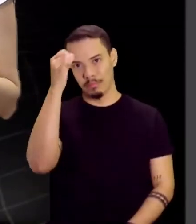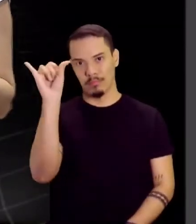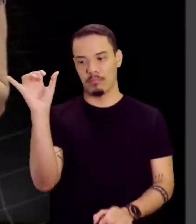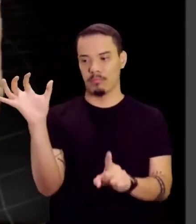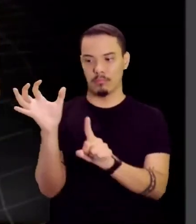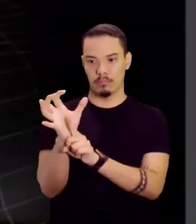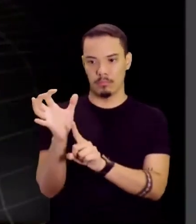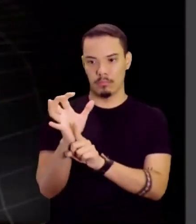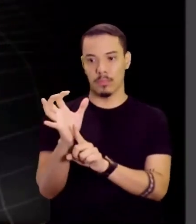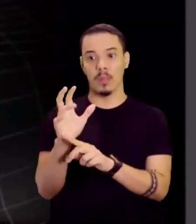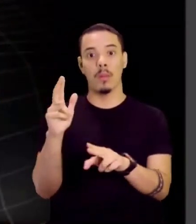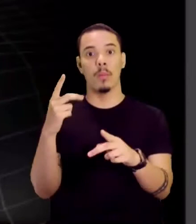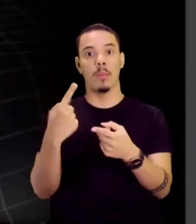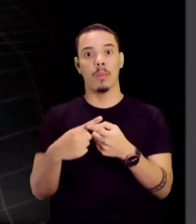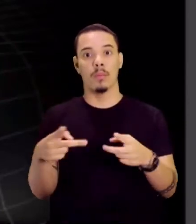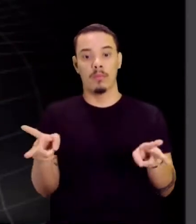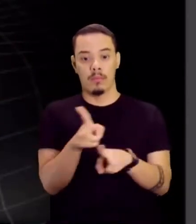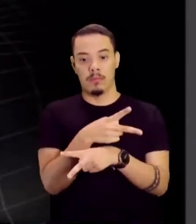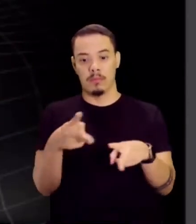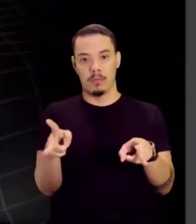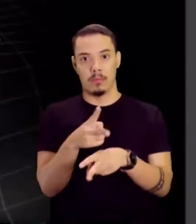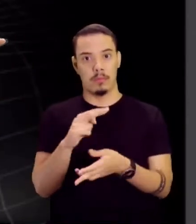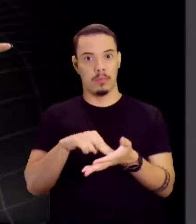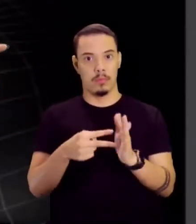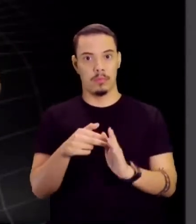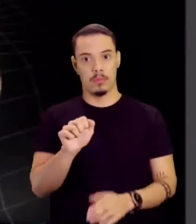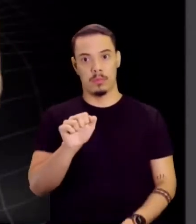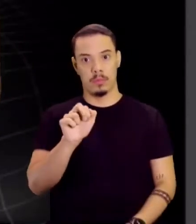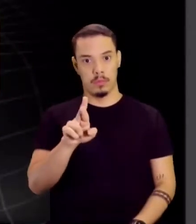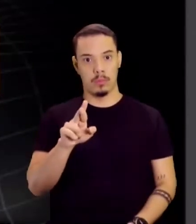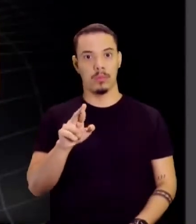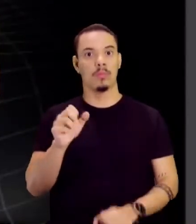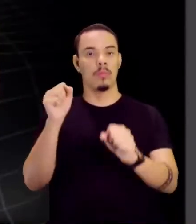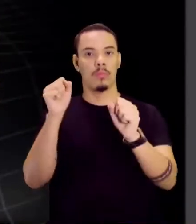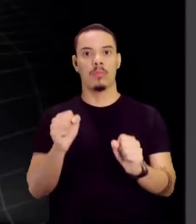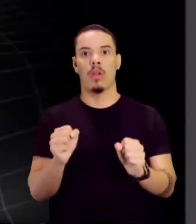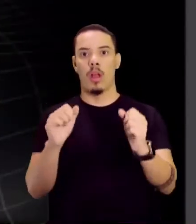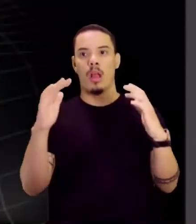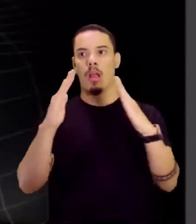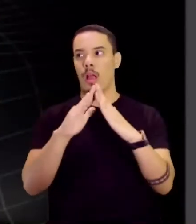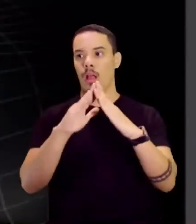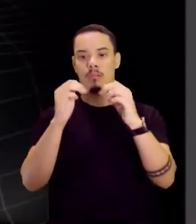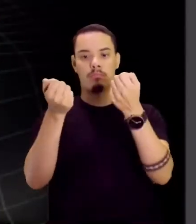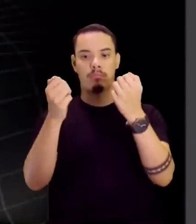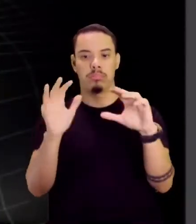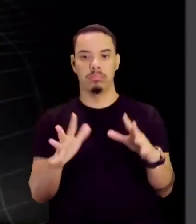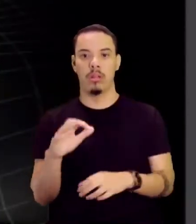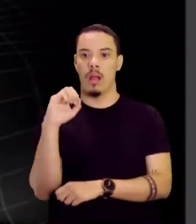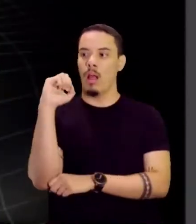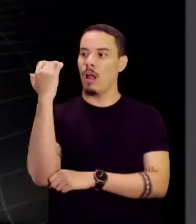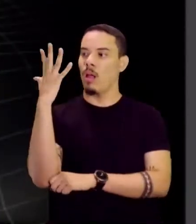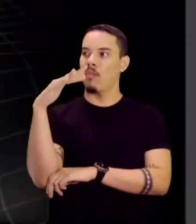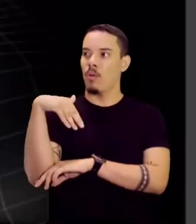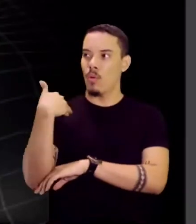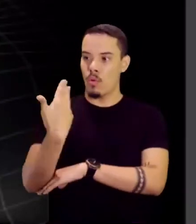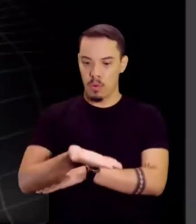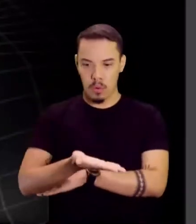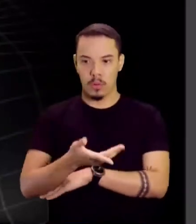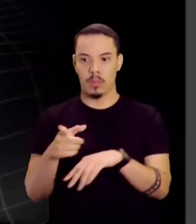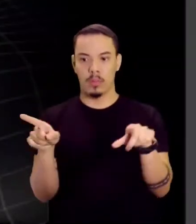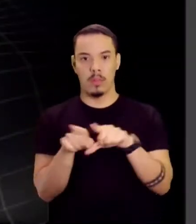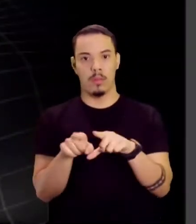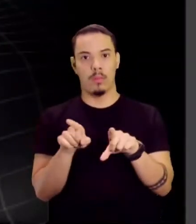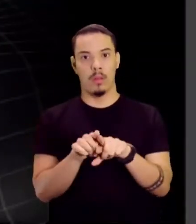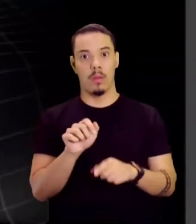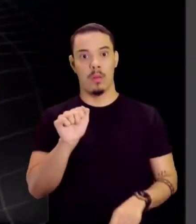né? Tanto que o vento é o ar em movimento, né? Exatamente. E ele pode derrubar casa, árvores, etc, né? Todo mundo sabe disso. Então o